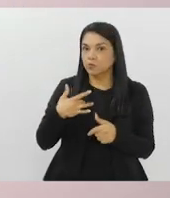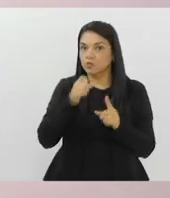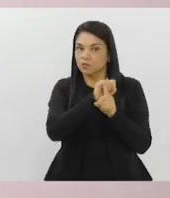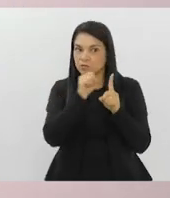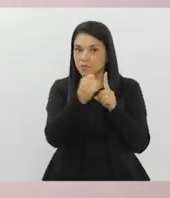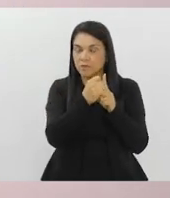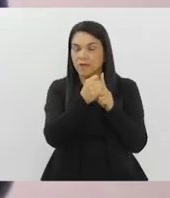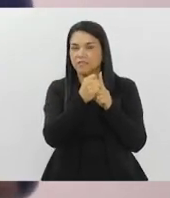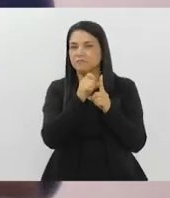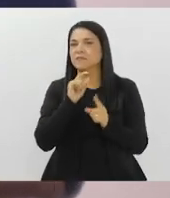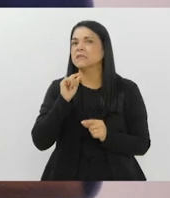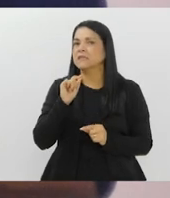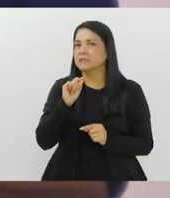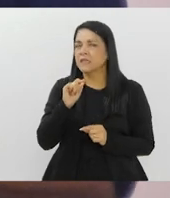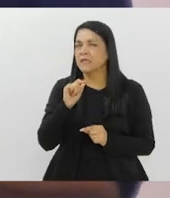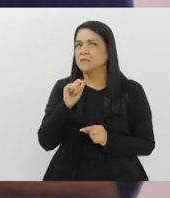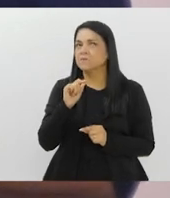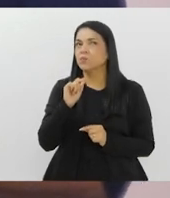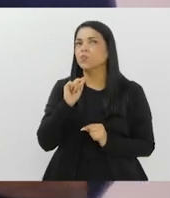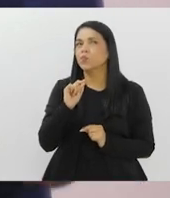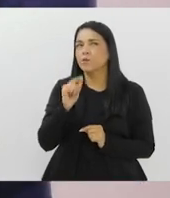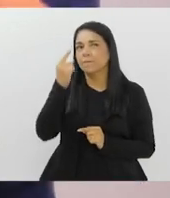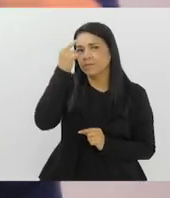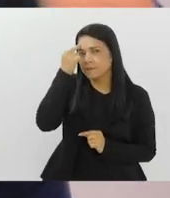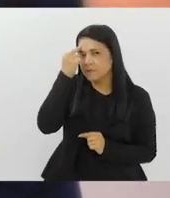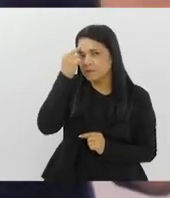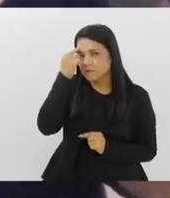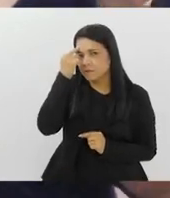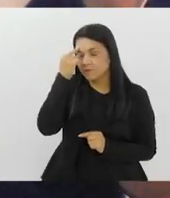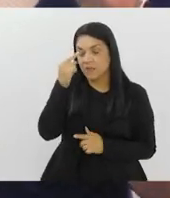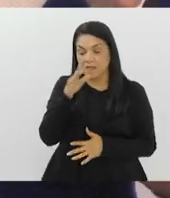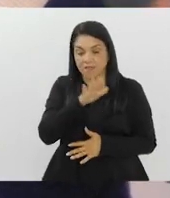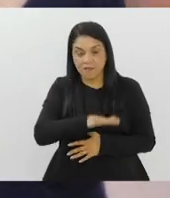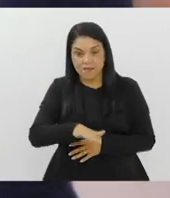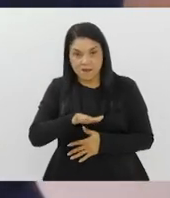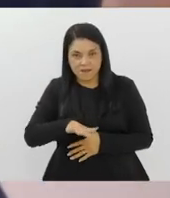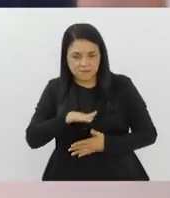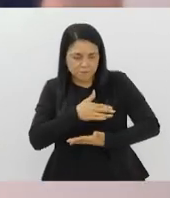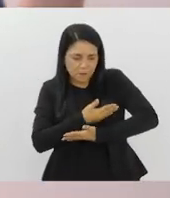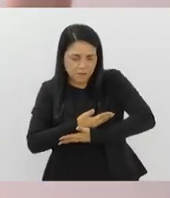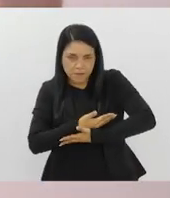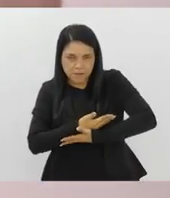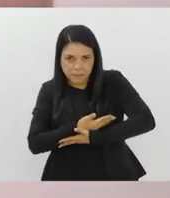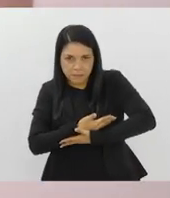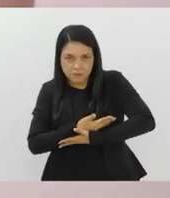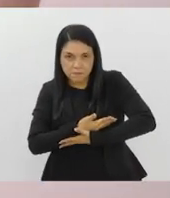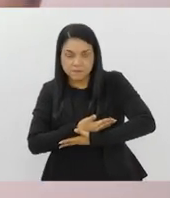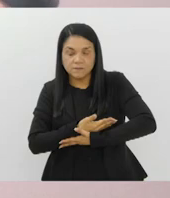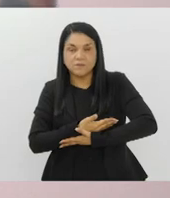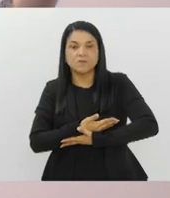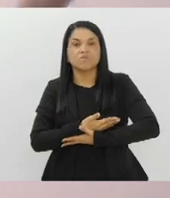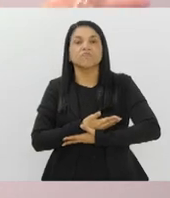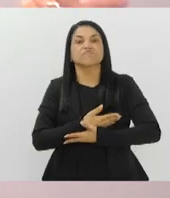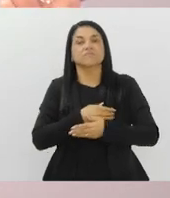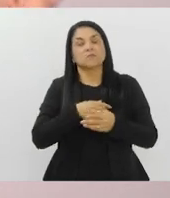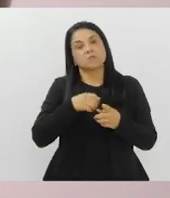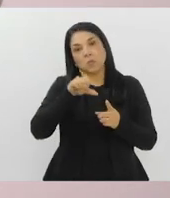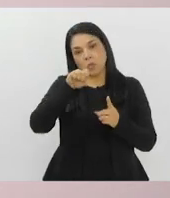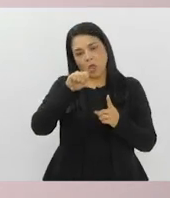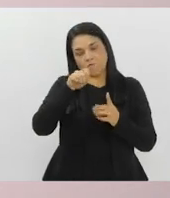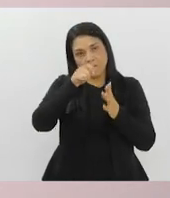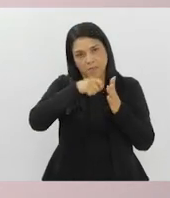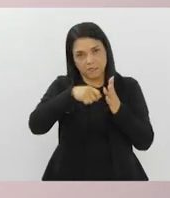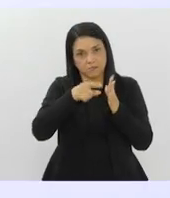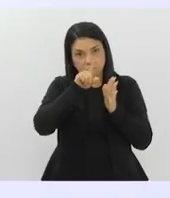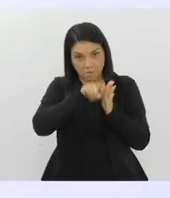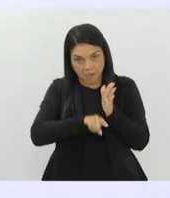mas tem uma coisa que a gente tem que pensar também. Essas crianças, tanto as prematuras que receberam leite humano pasteurizado,